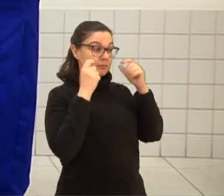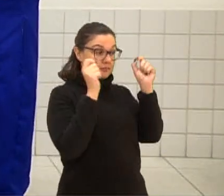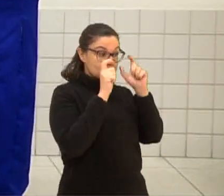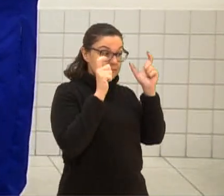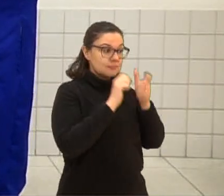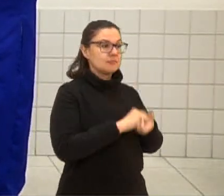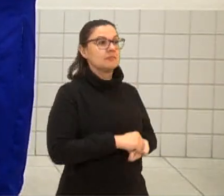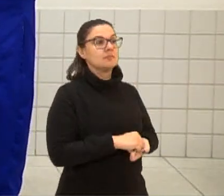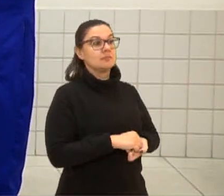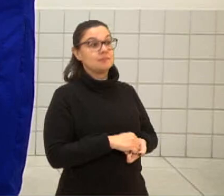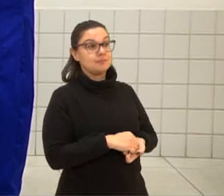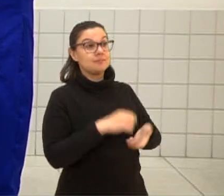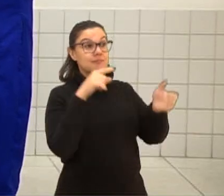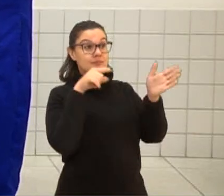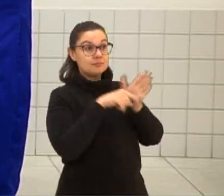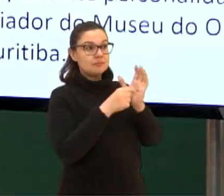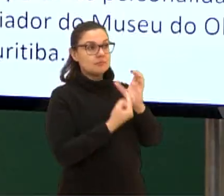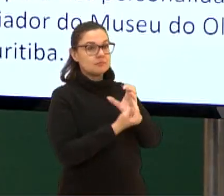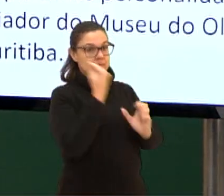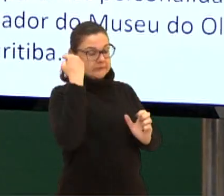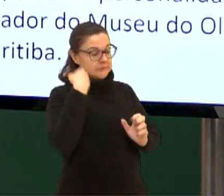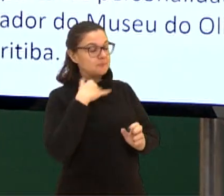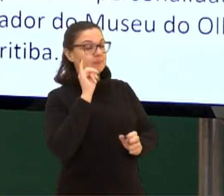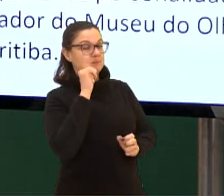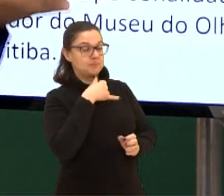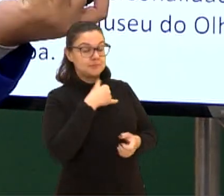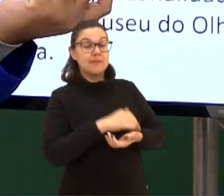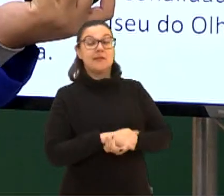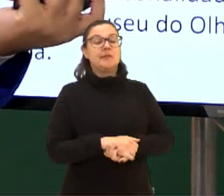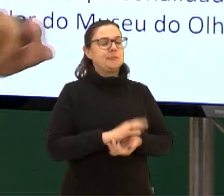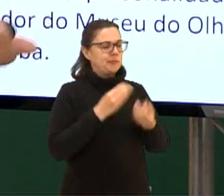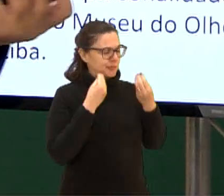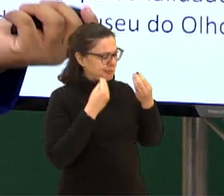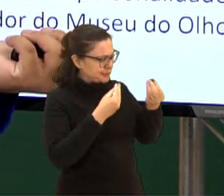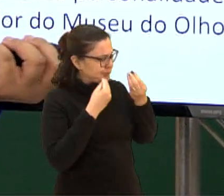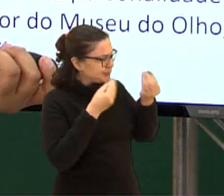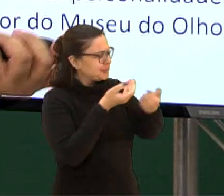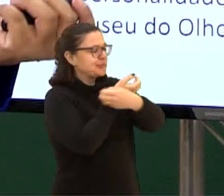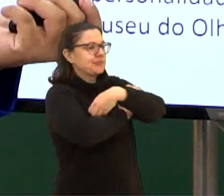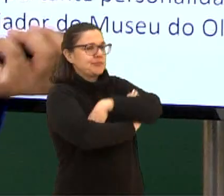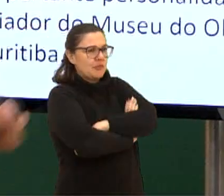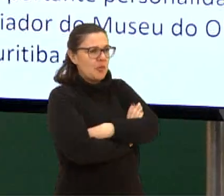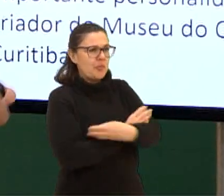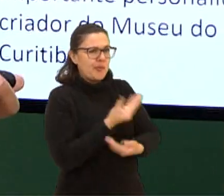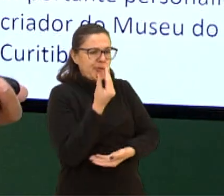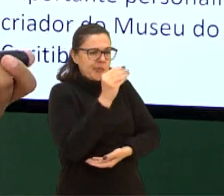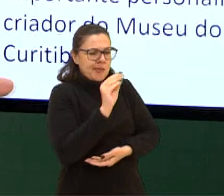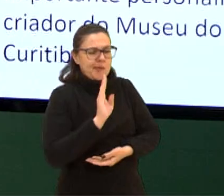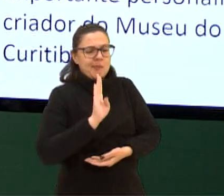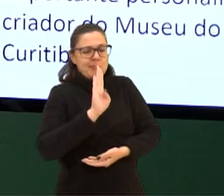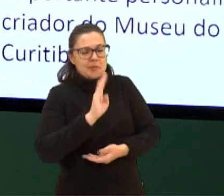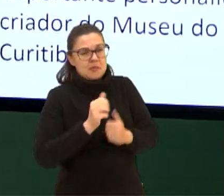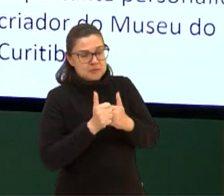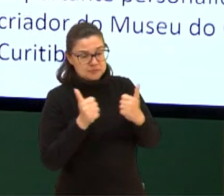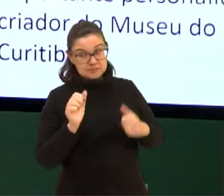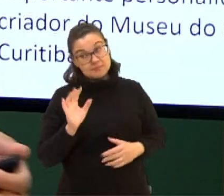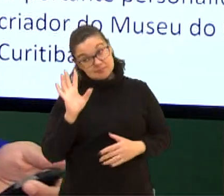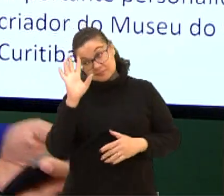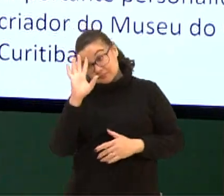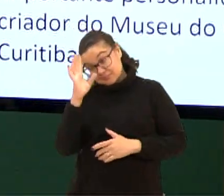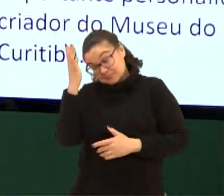atenção. Ali no quiz anterior fiquei um pouquinho chateado. Né? Como é que pode considerar a alternativa B, né? Mas tudo bem.